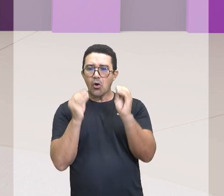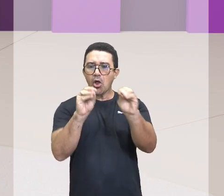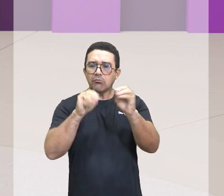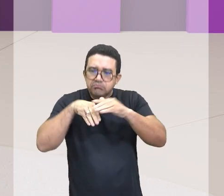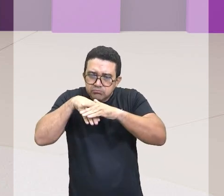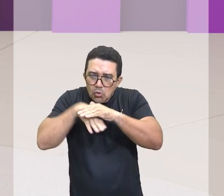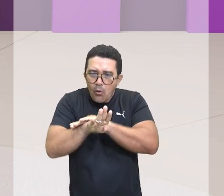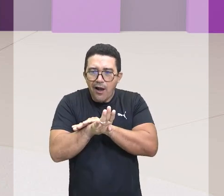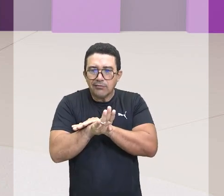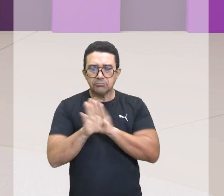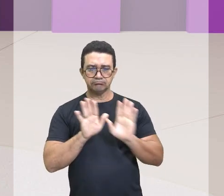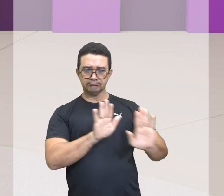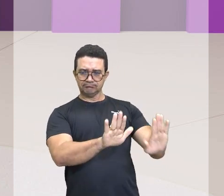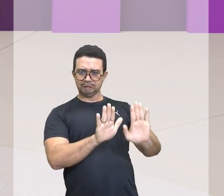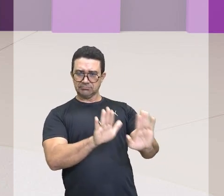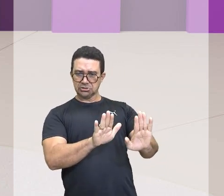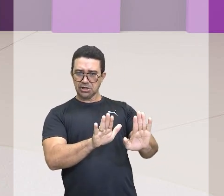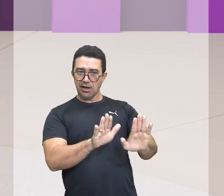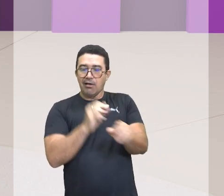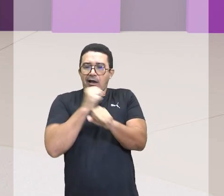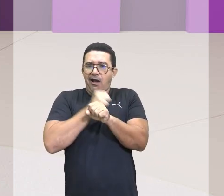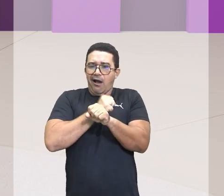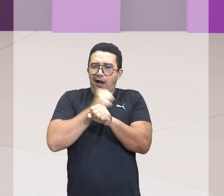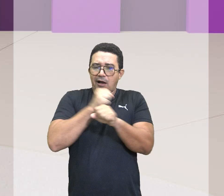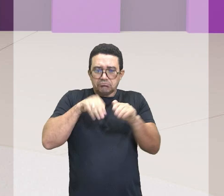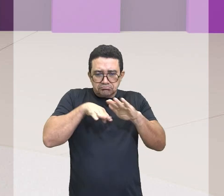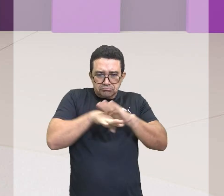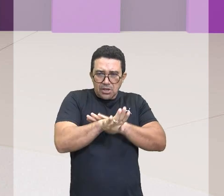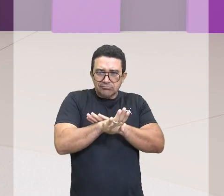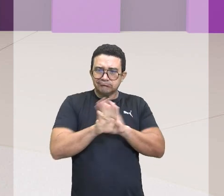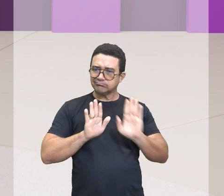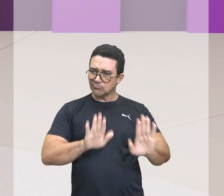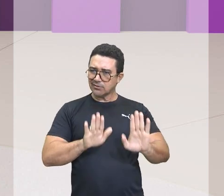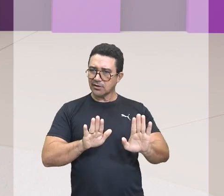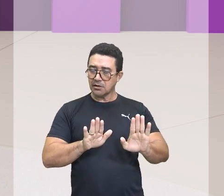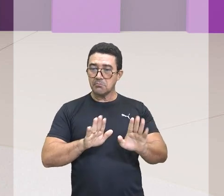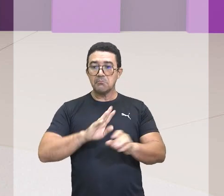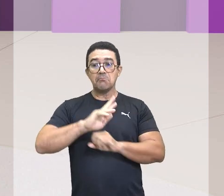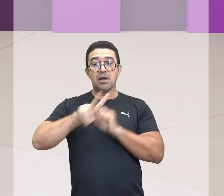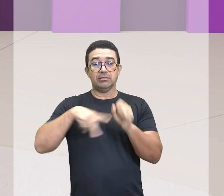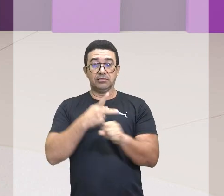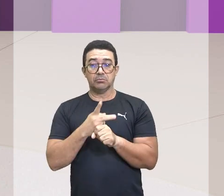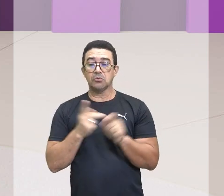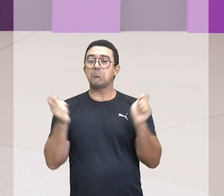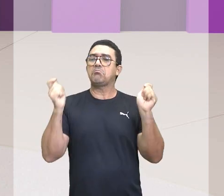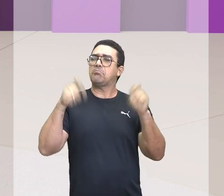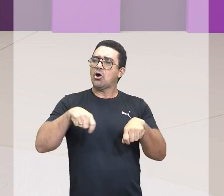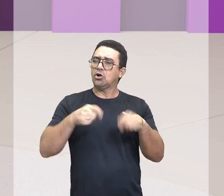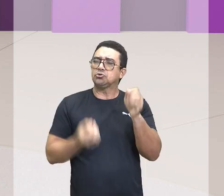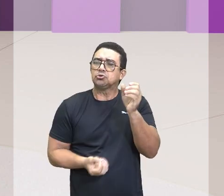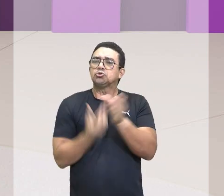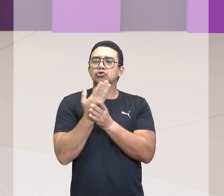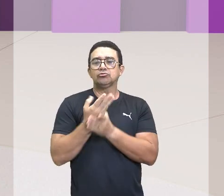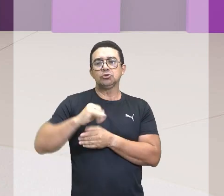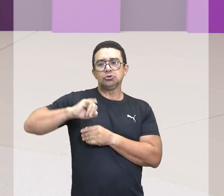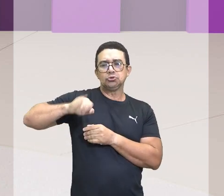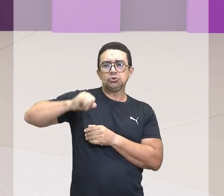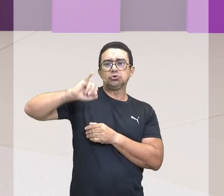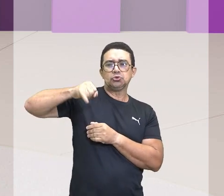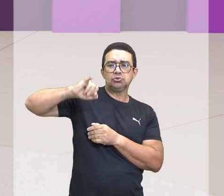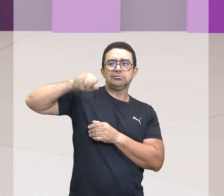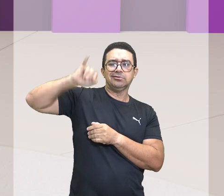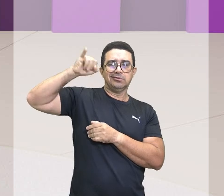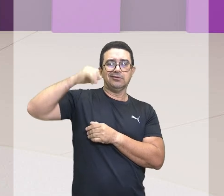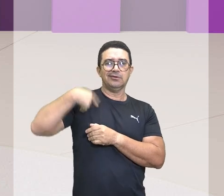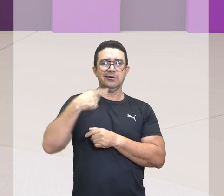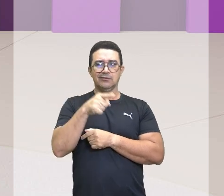com certeza esse tempo vai passar do mesmo jeito. Mas se você colocar esses valores, isso pode gerar juros sobre juros. E quando